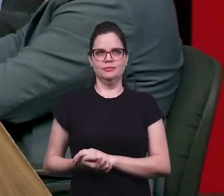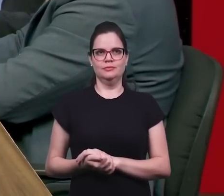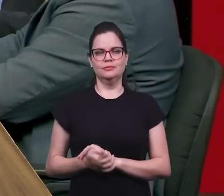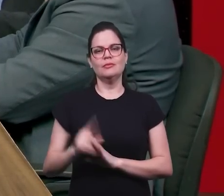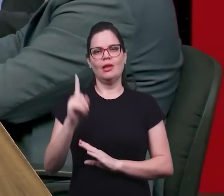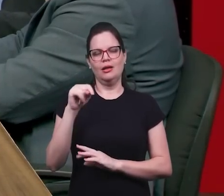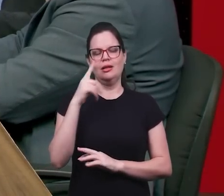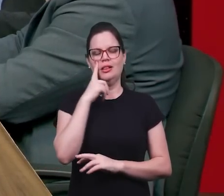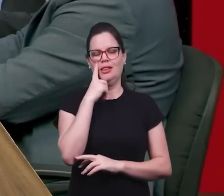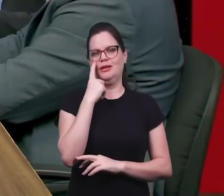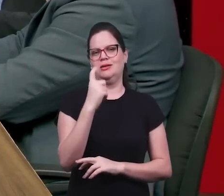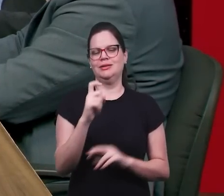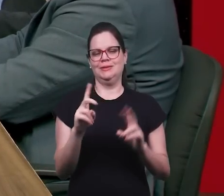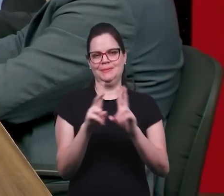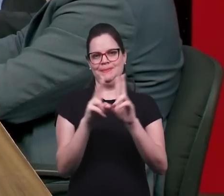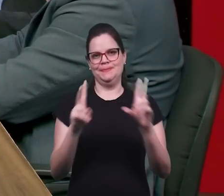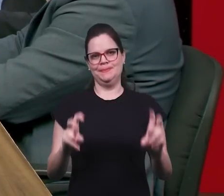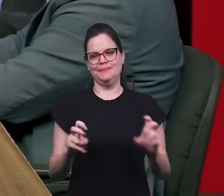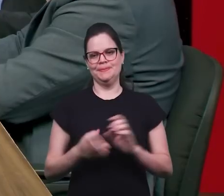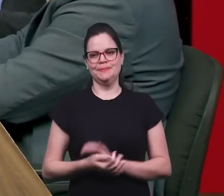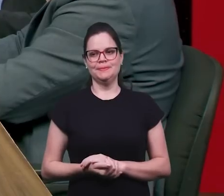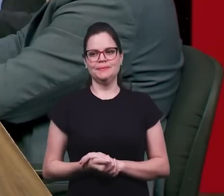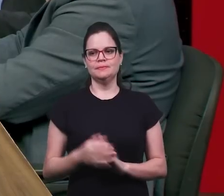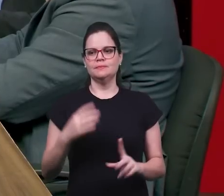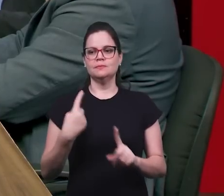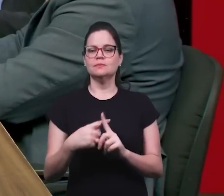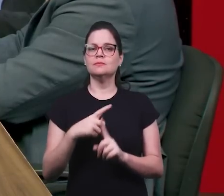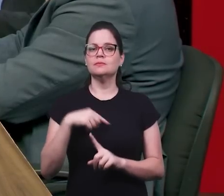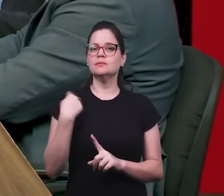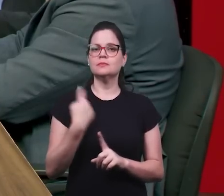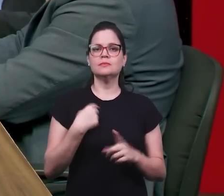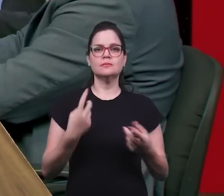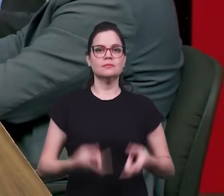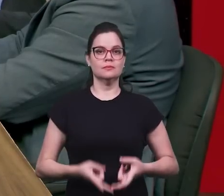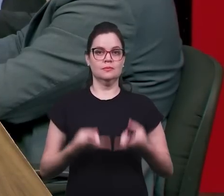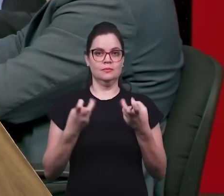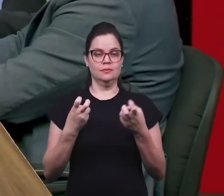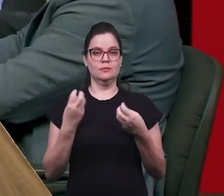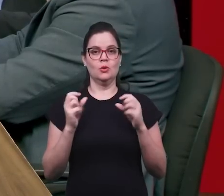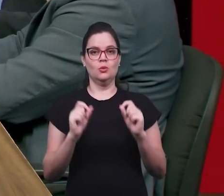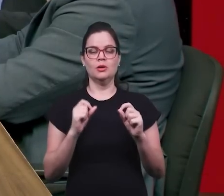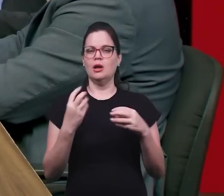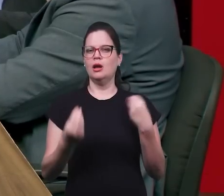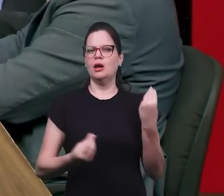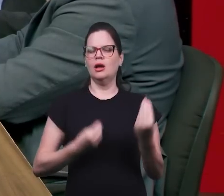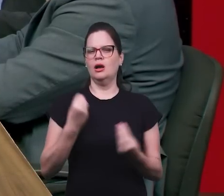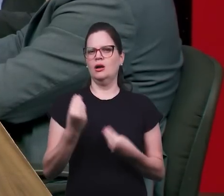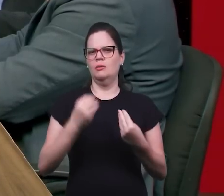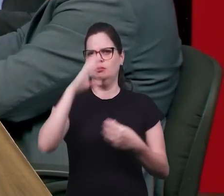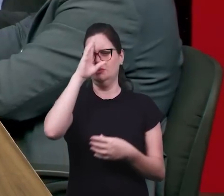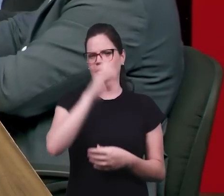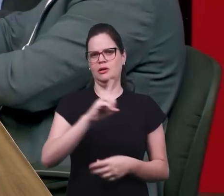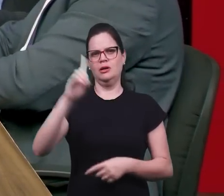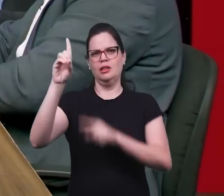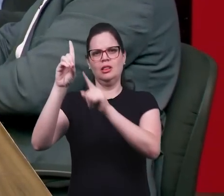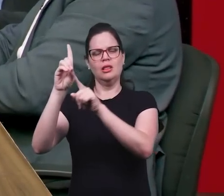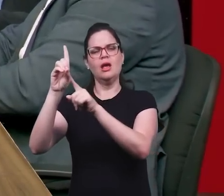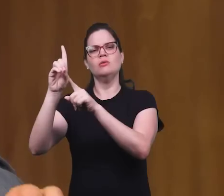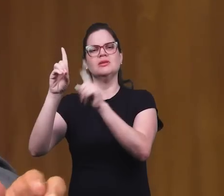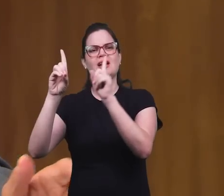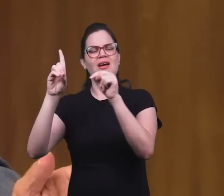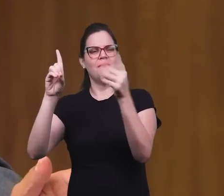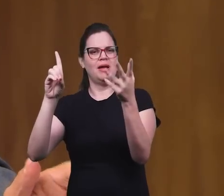muito interessante, porque a gente vê como que Deus, os recursos que Deus ele usa